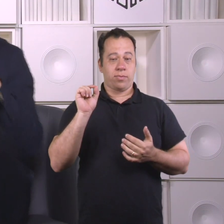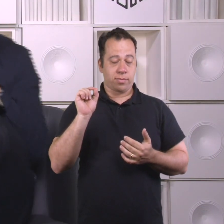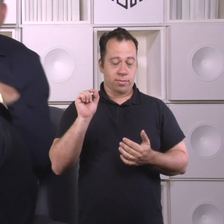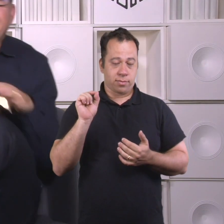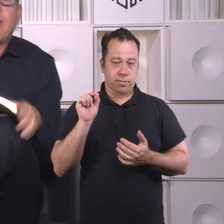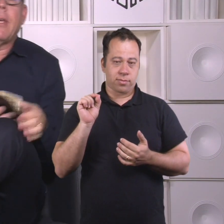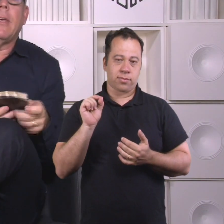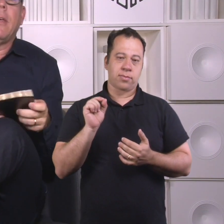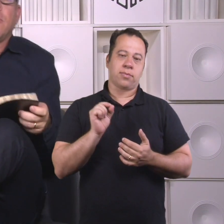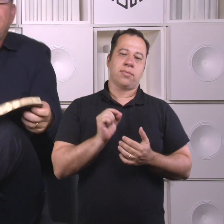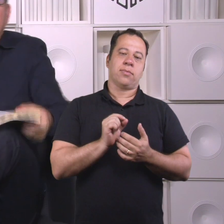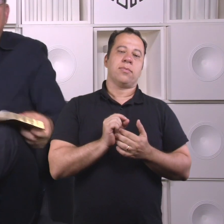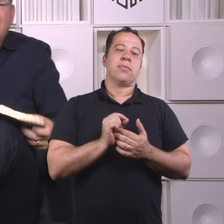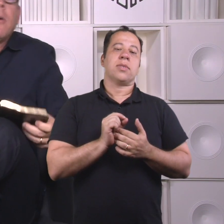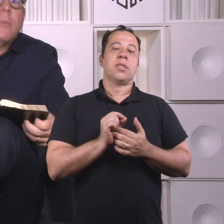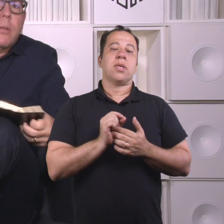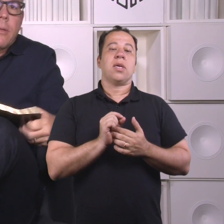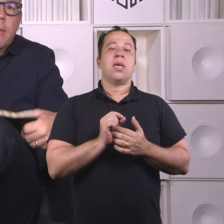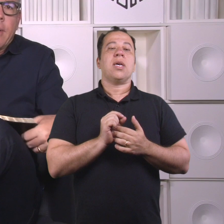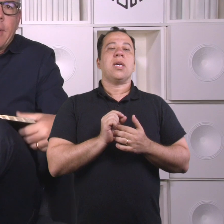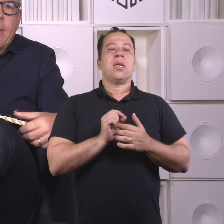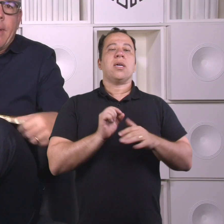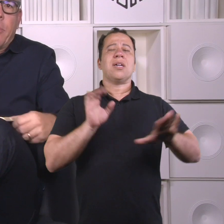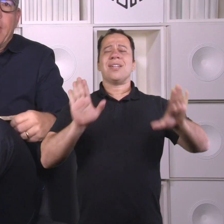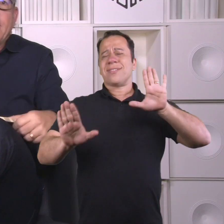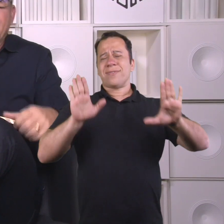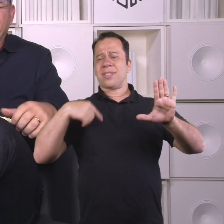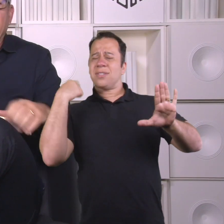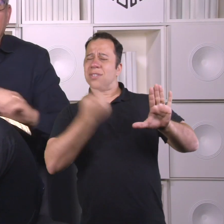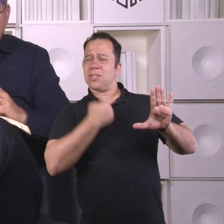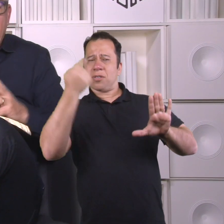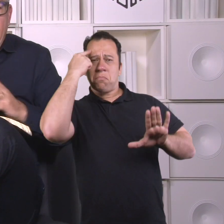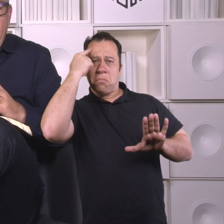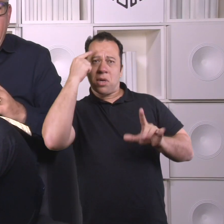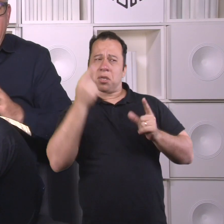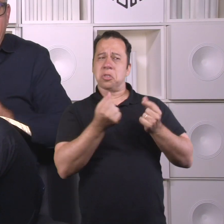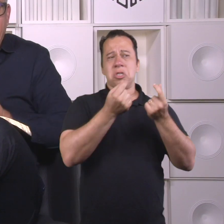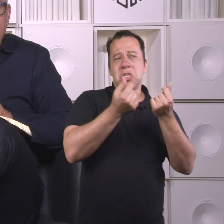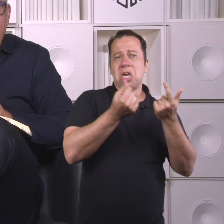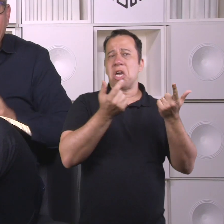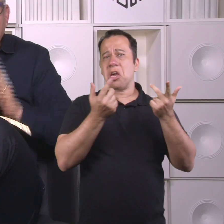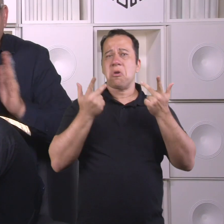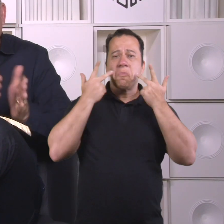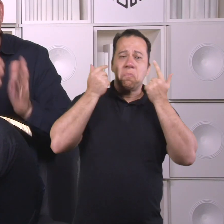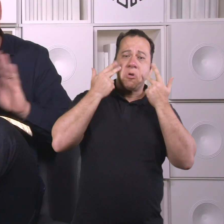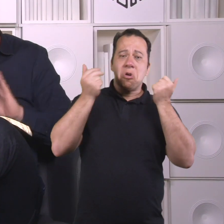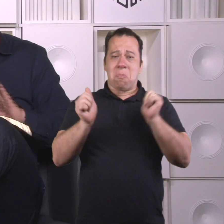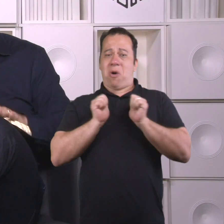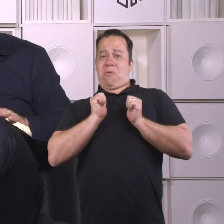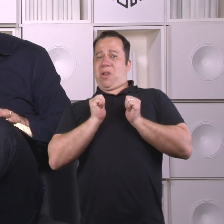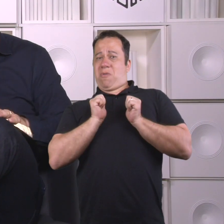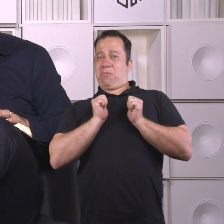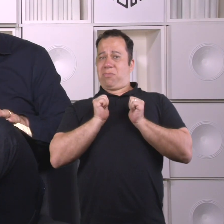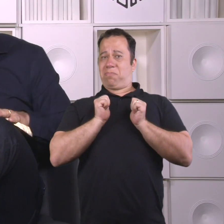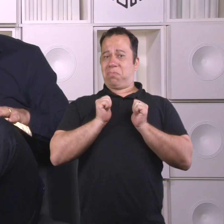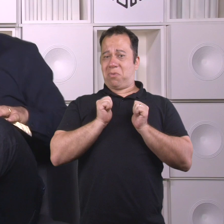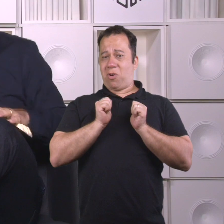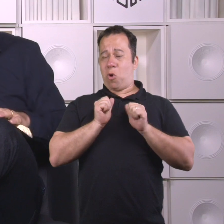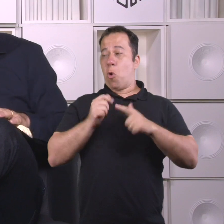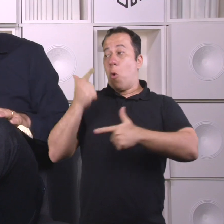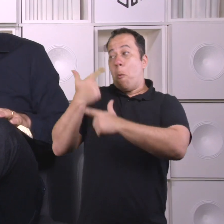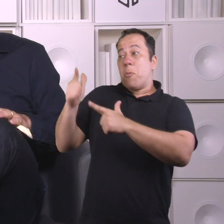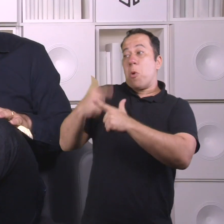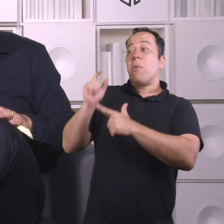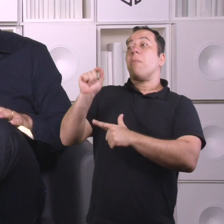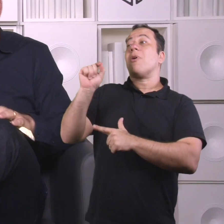gente tem de que o dinheiro é neutro. Que, por exemplo, o amor ao dinheiro é que é um